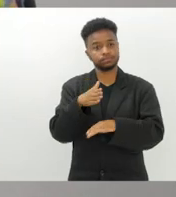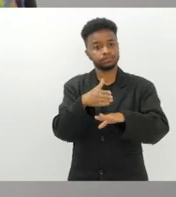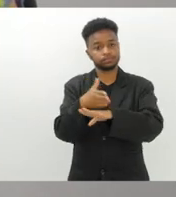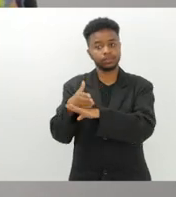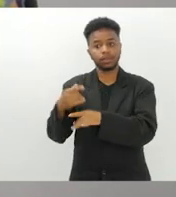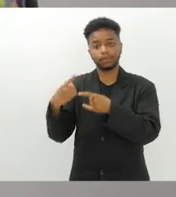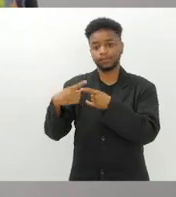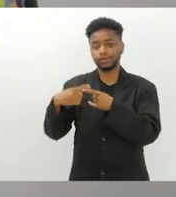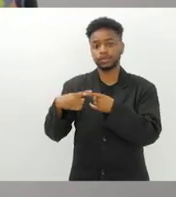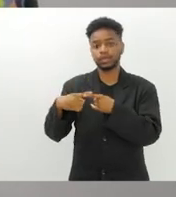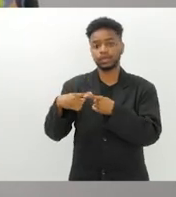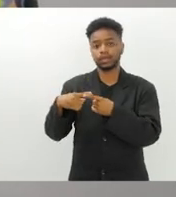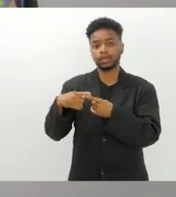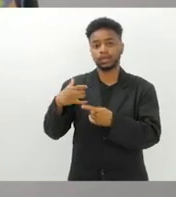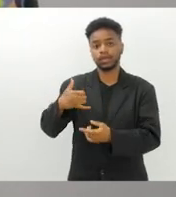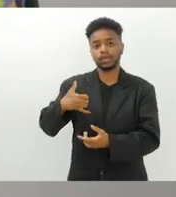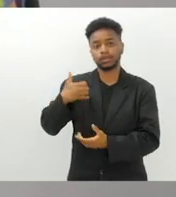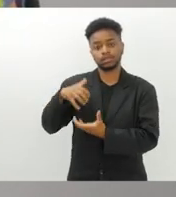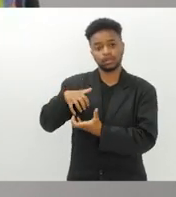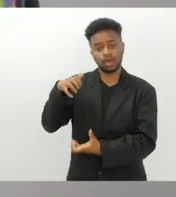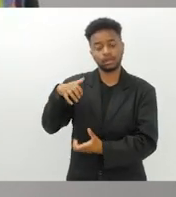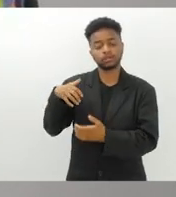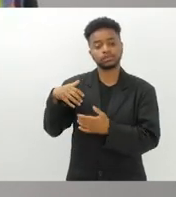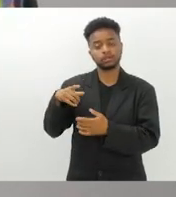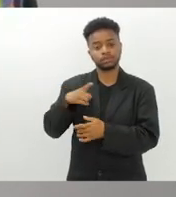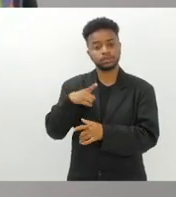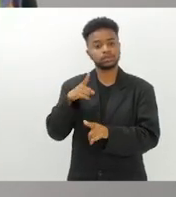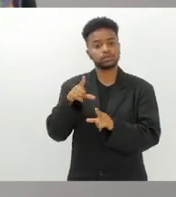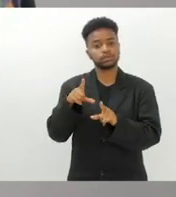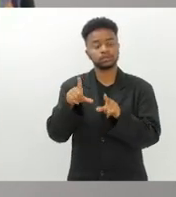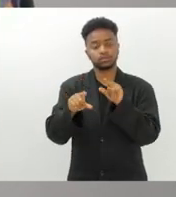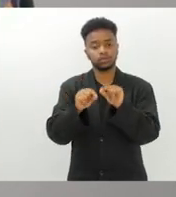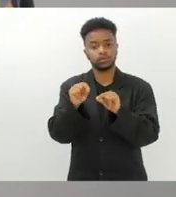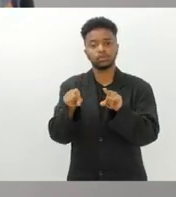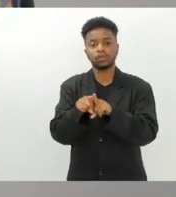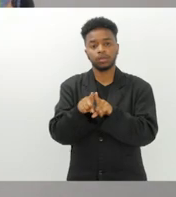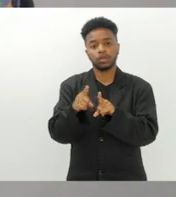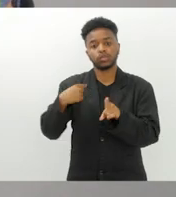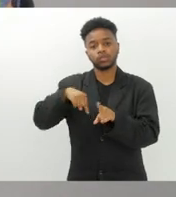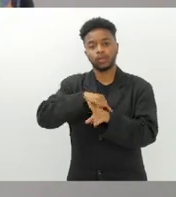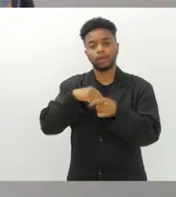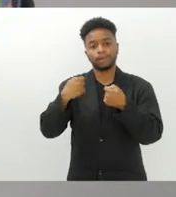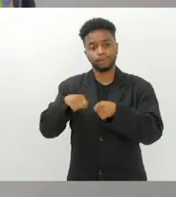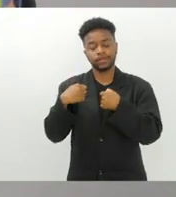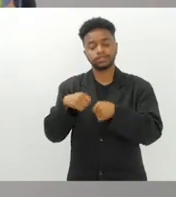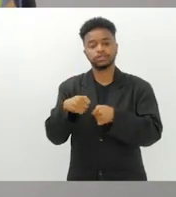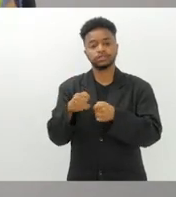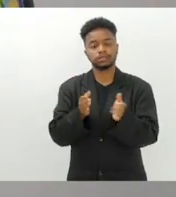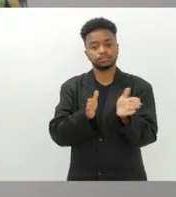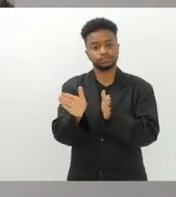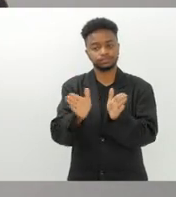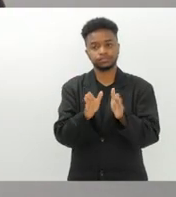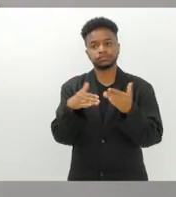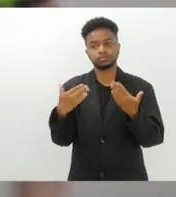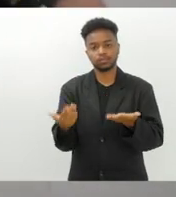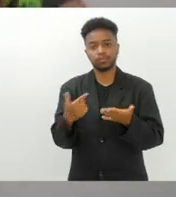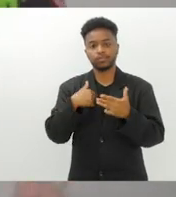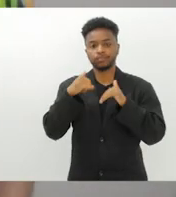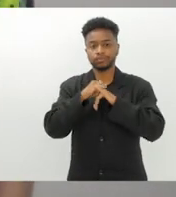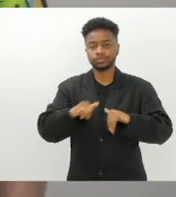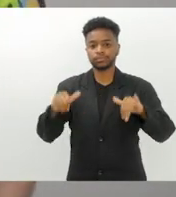maturidade também traz esse lugar, né, de que a gente necessita de acesso. Então, fica aí a minha